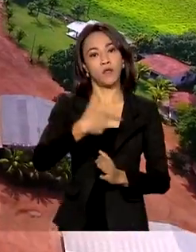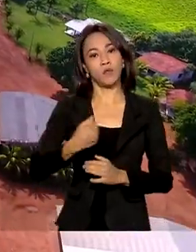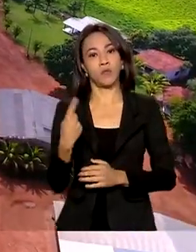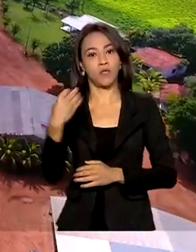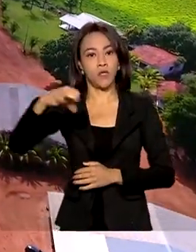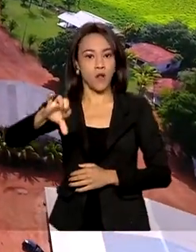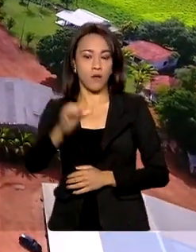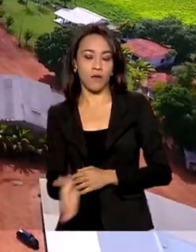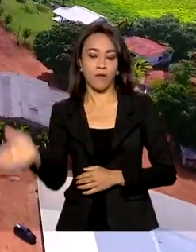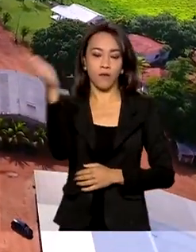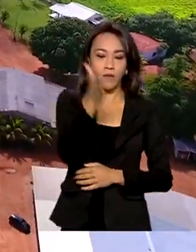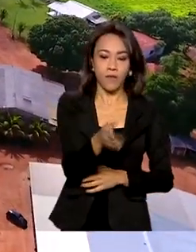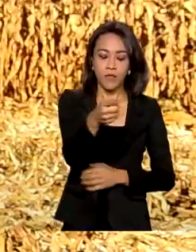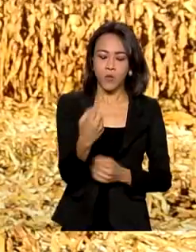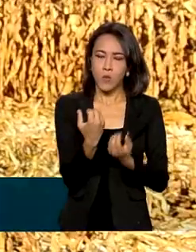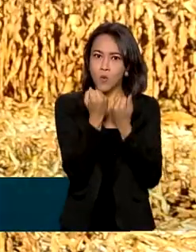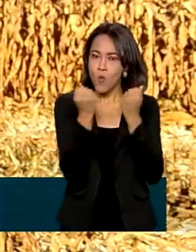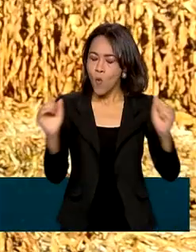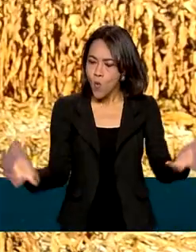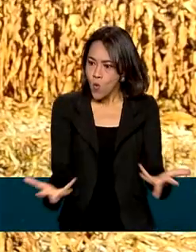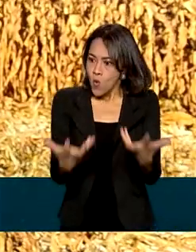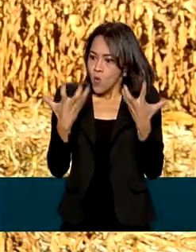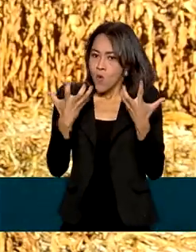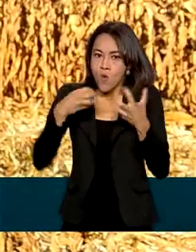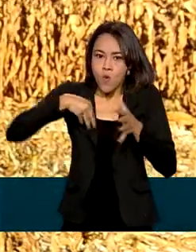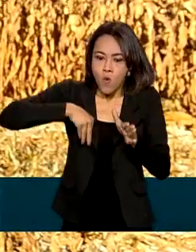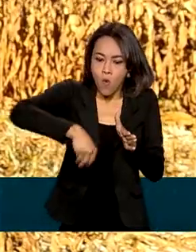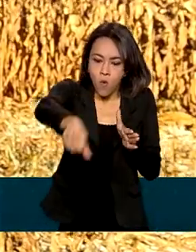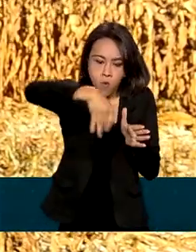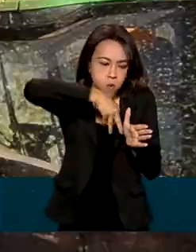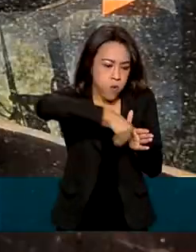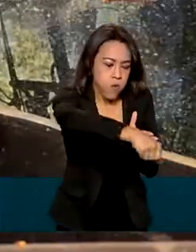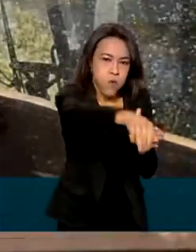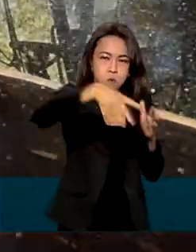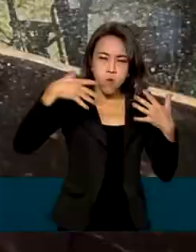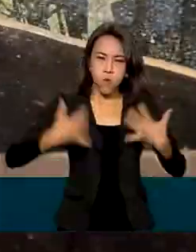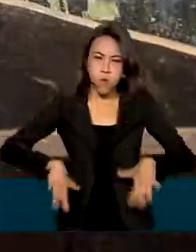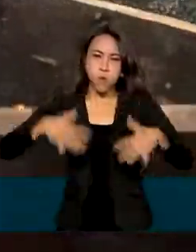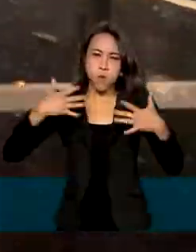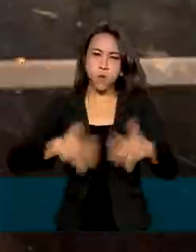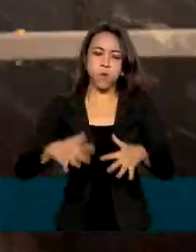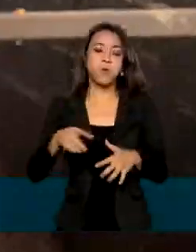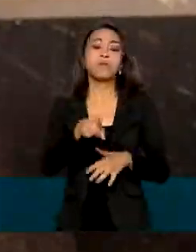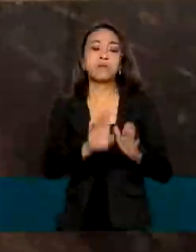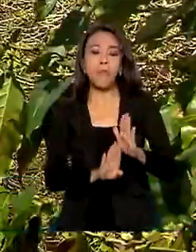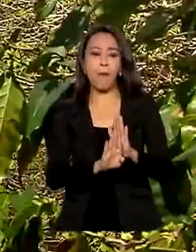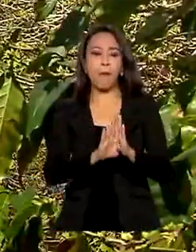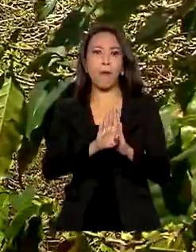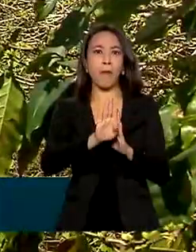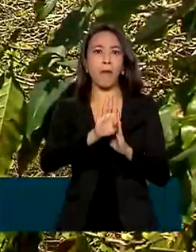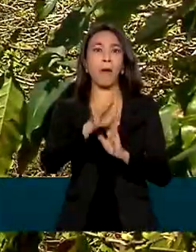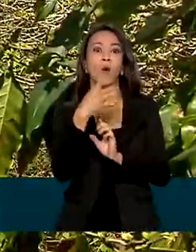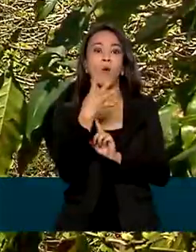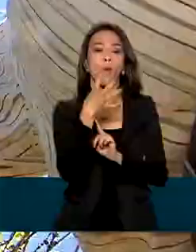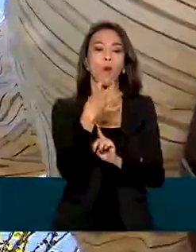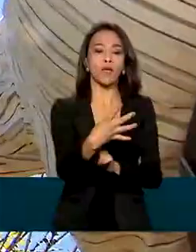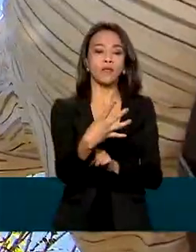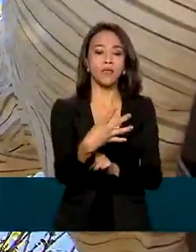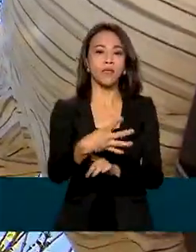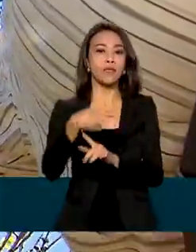é a riqueza que vem do campo segundo o IBGE o valor da produção agrícola no ano passado superou